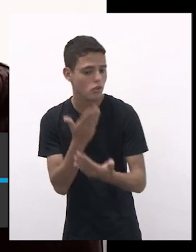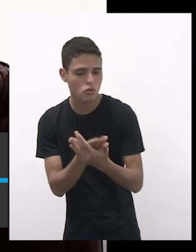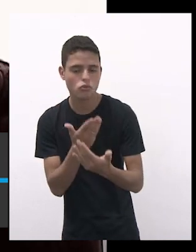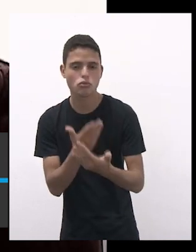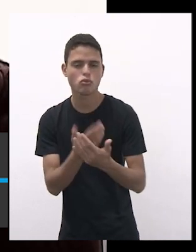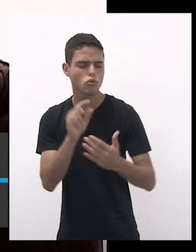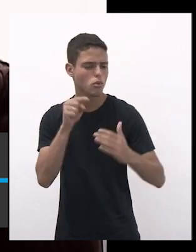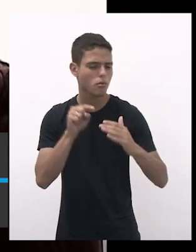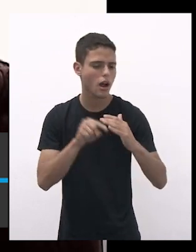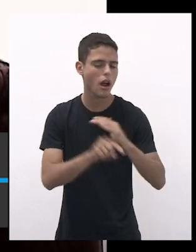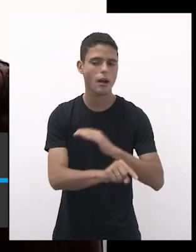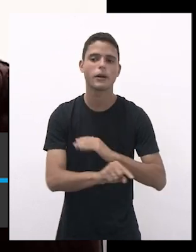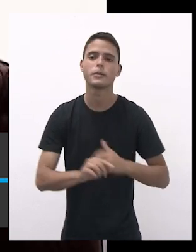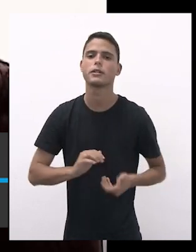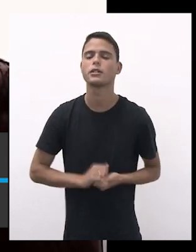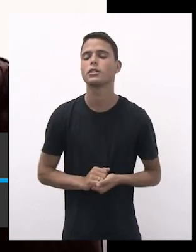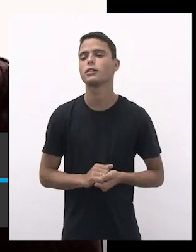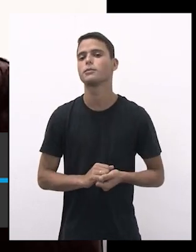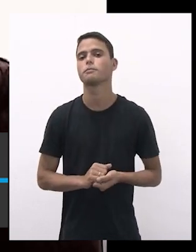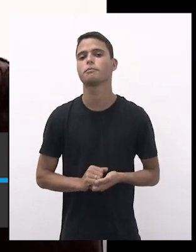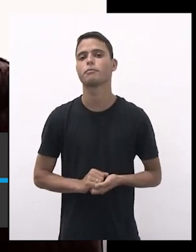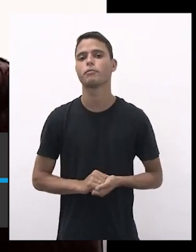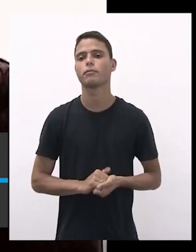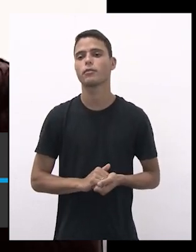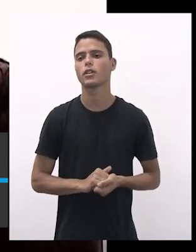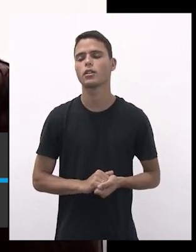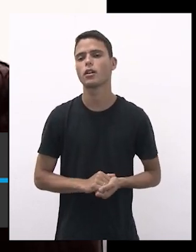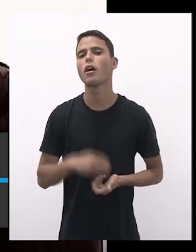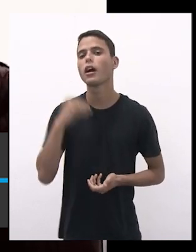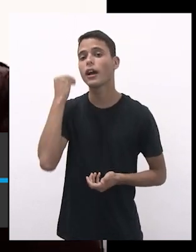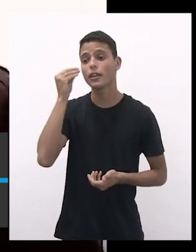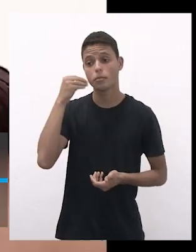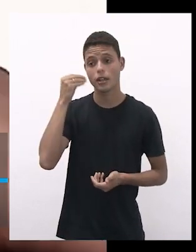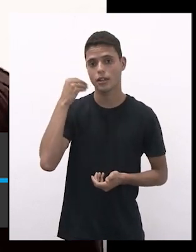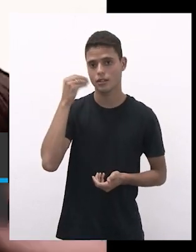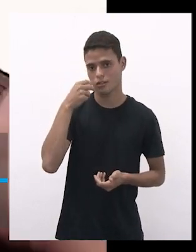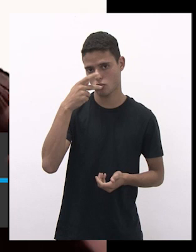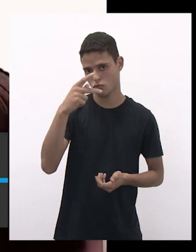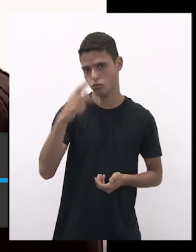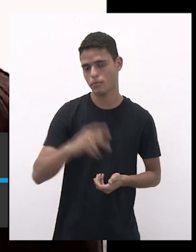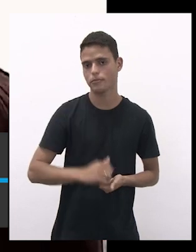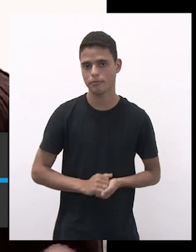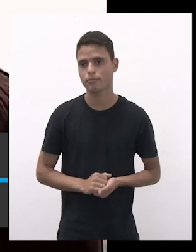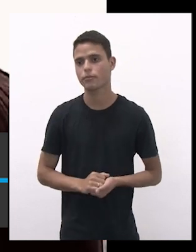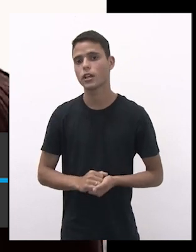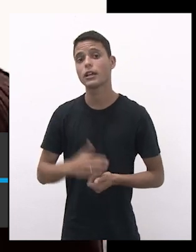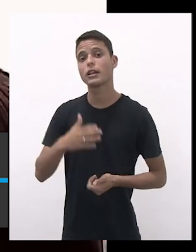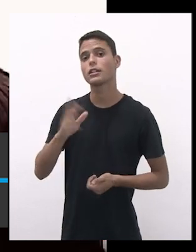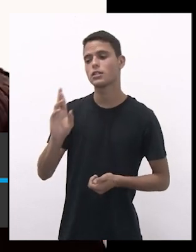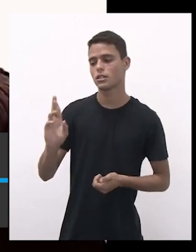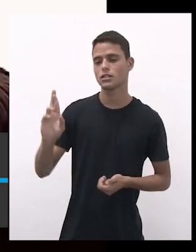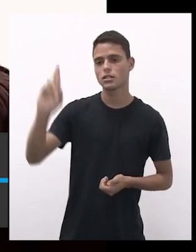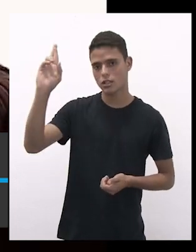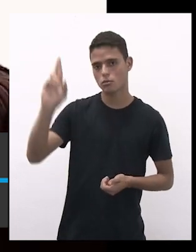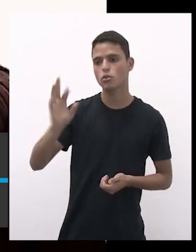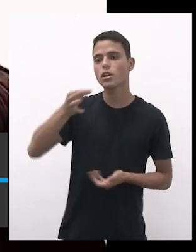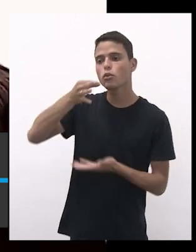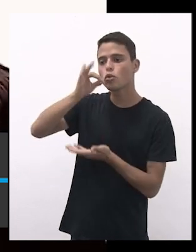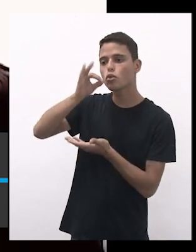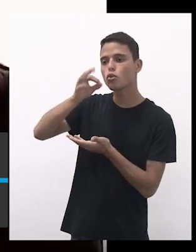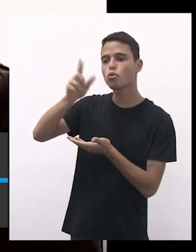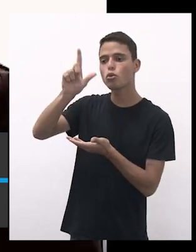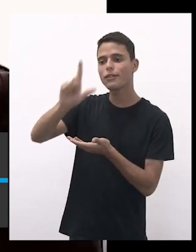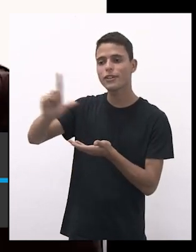mesmo. Com assim, a sua experiência de curadoria no café